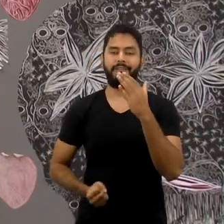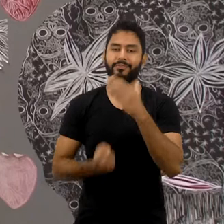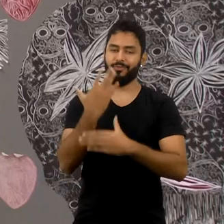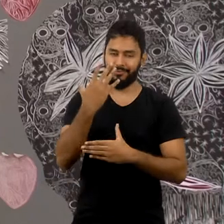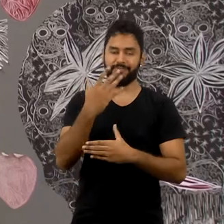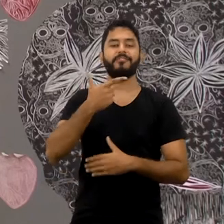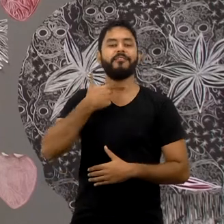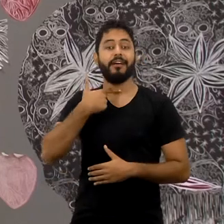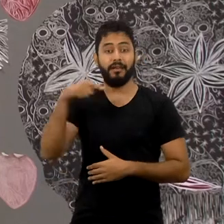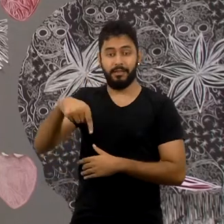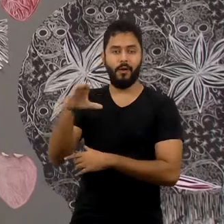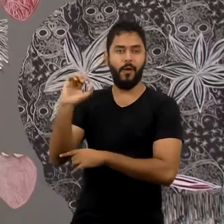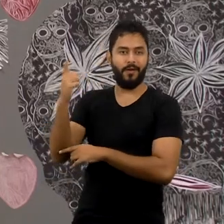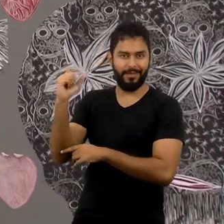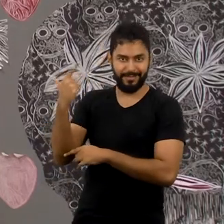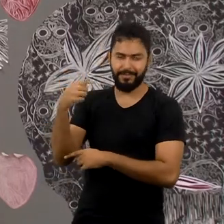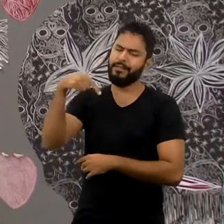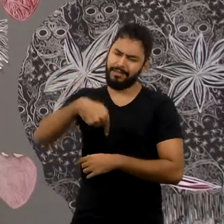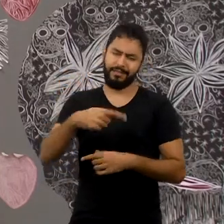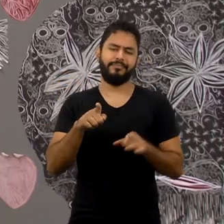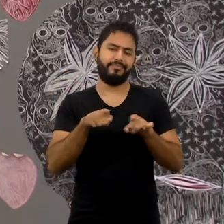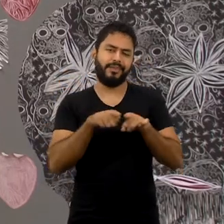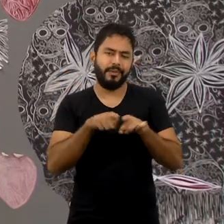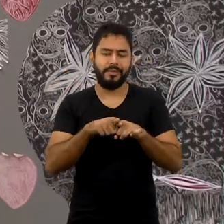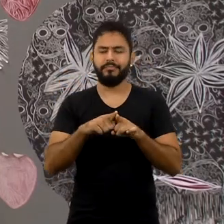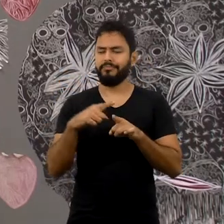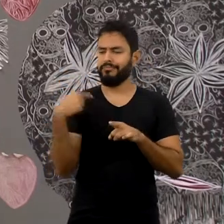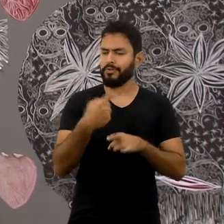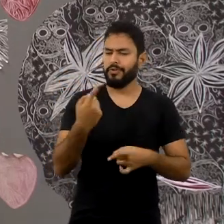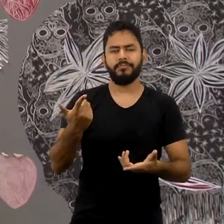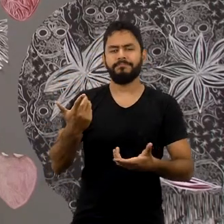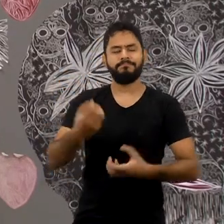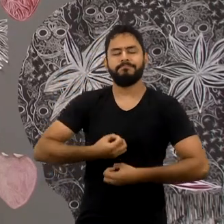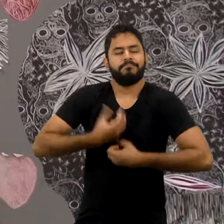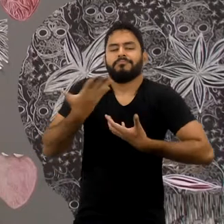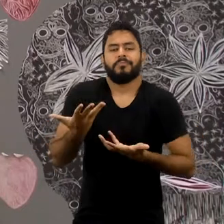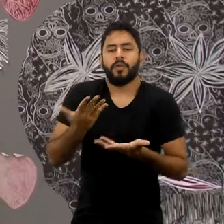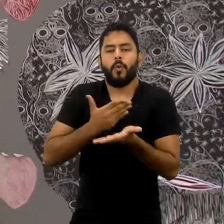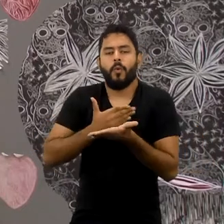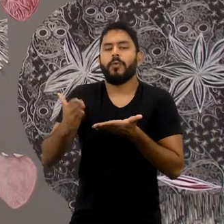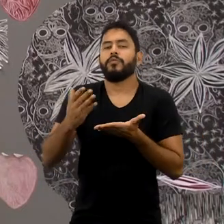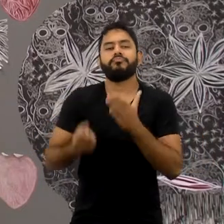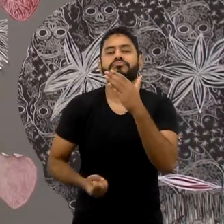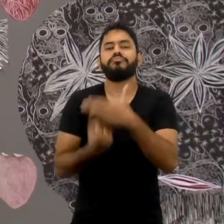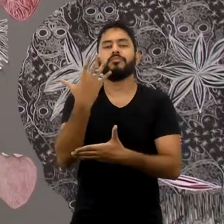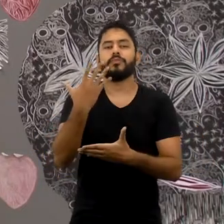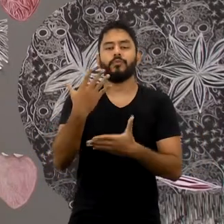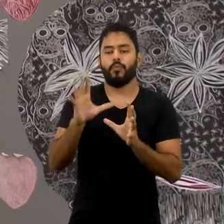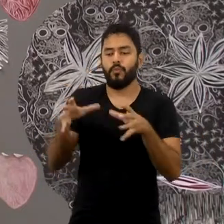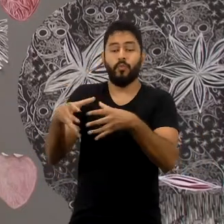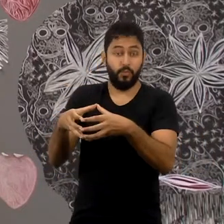Olinda. Então, aqui também a gente, de forma espontânea também, surgiu um curso, um grupo